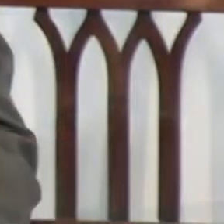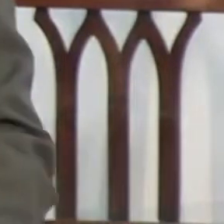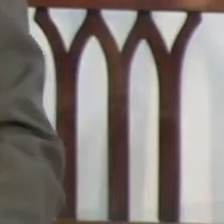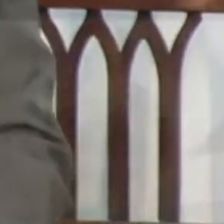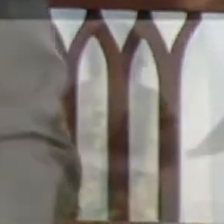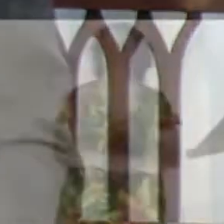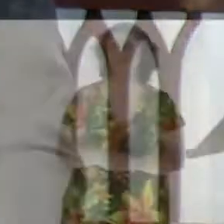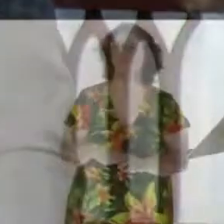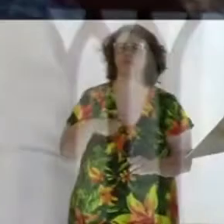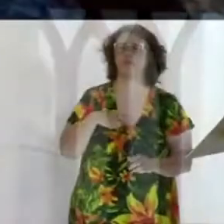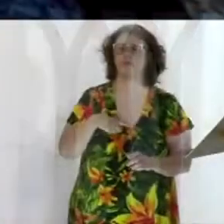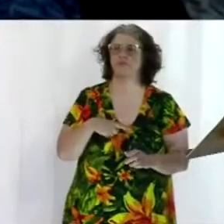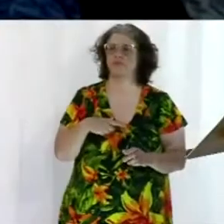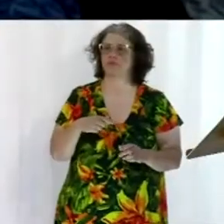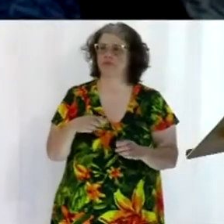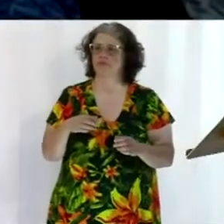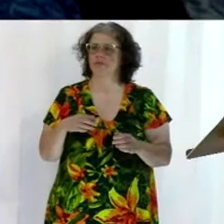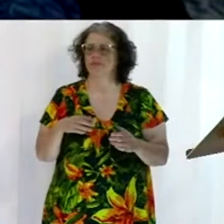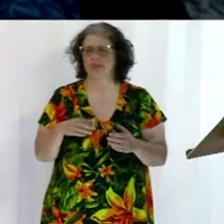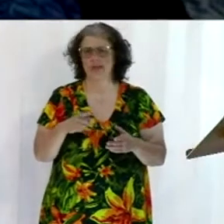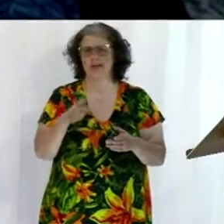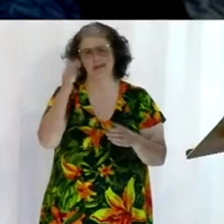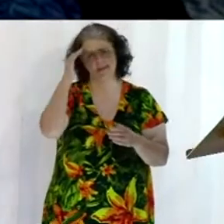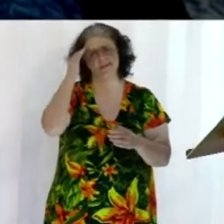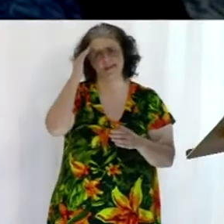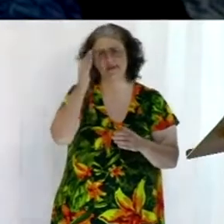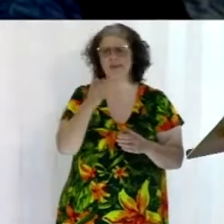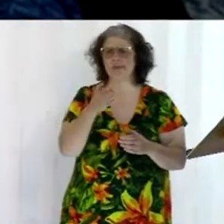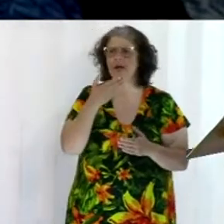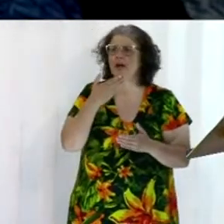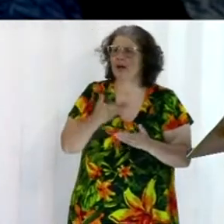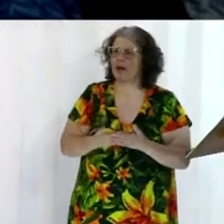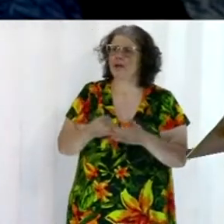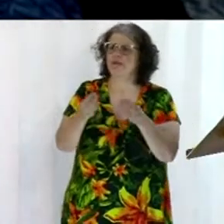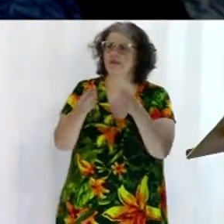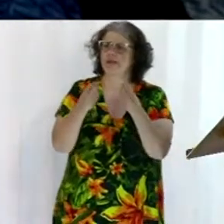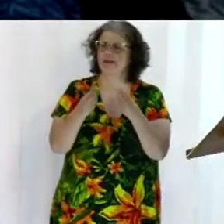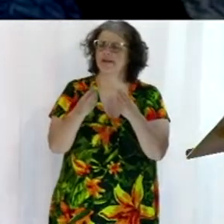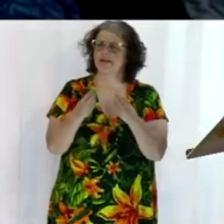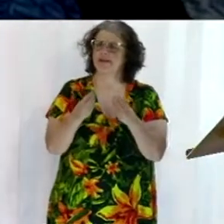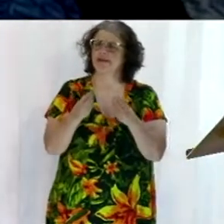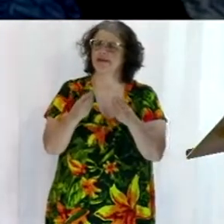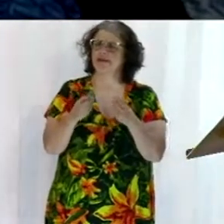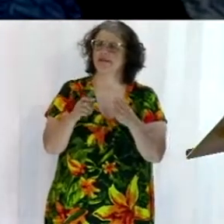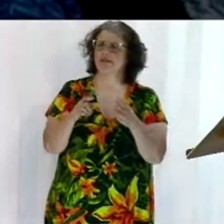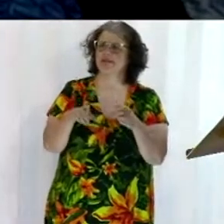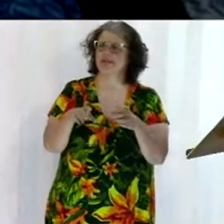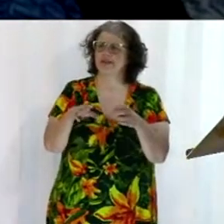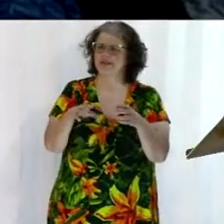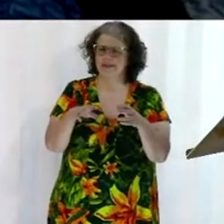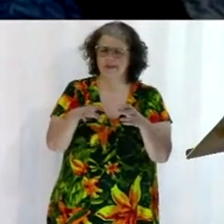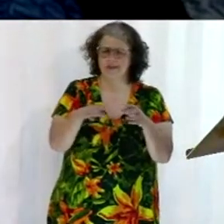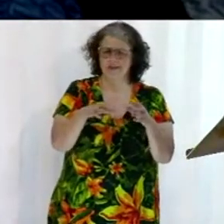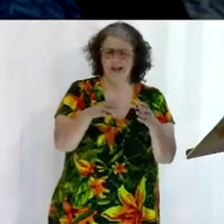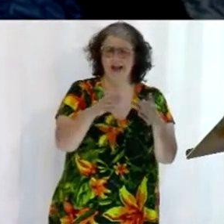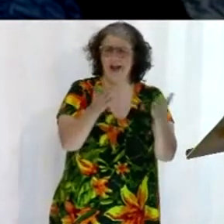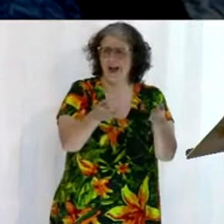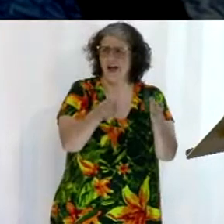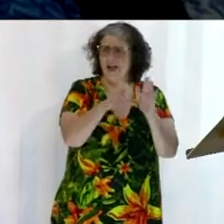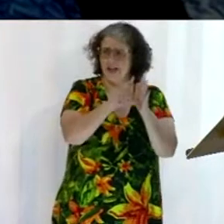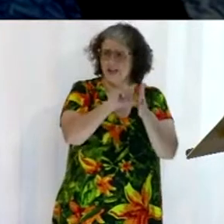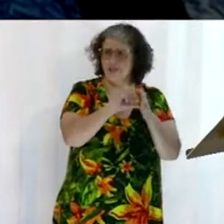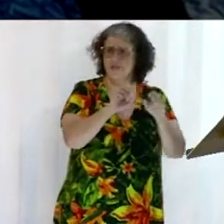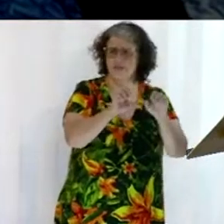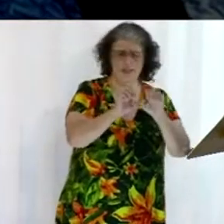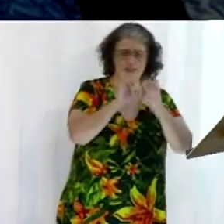Admira-me que estejais passando tão depressa daquele que vos chamou na graça de Cristo para outro